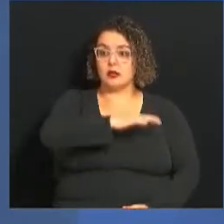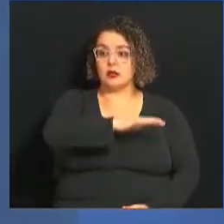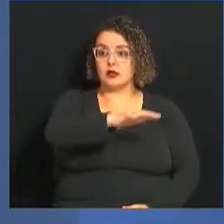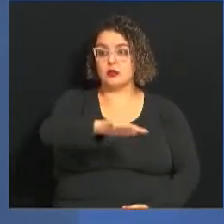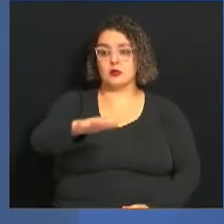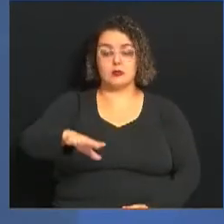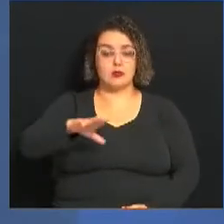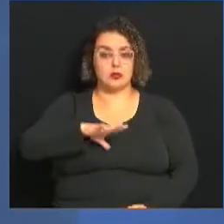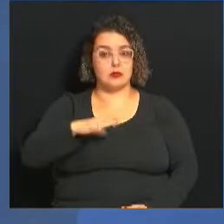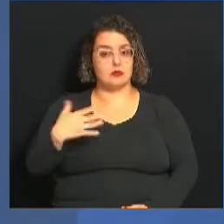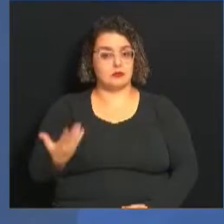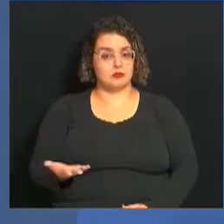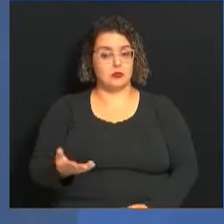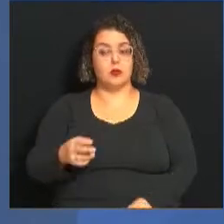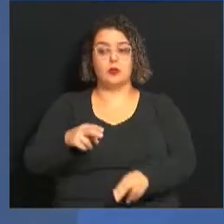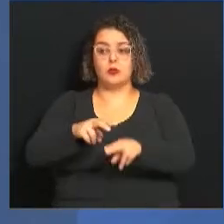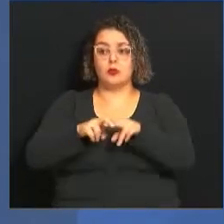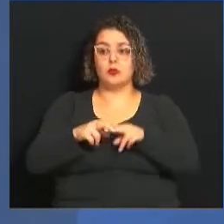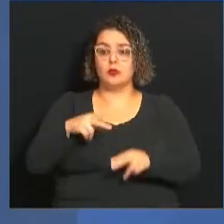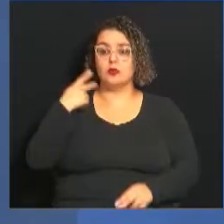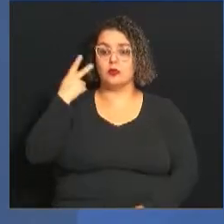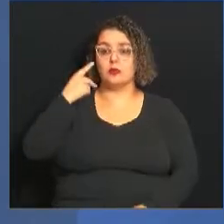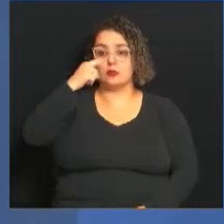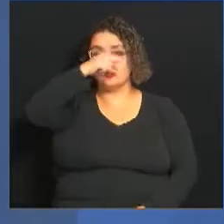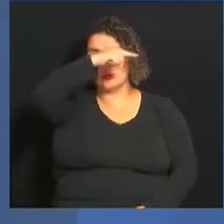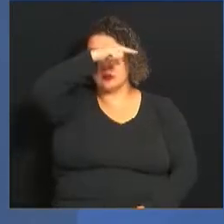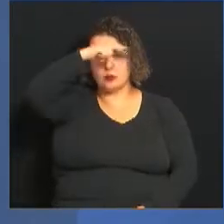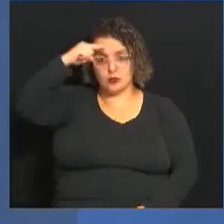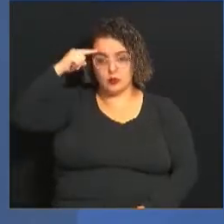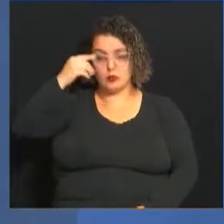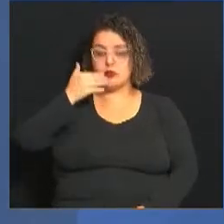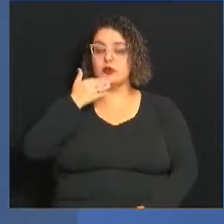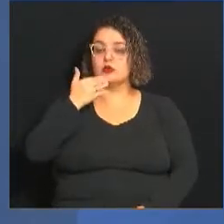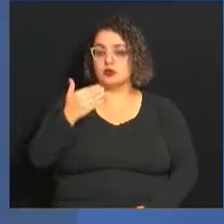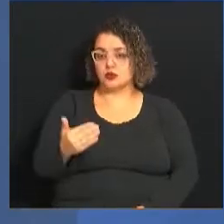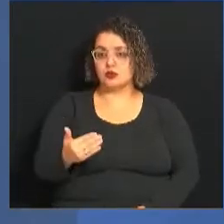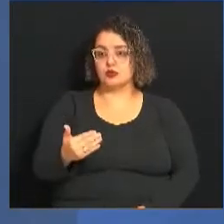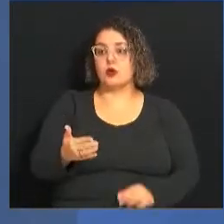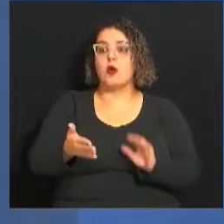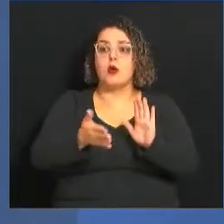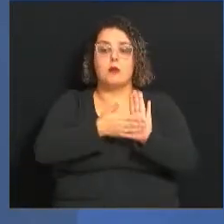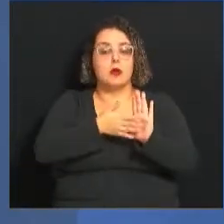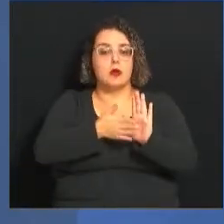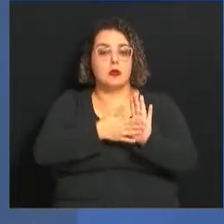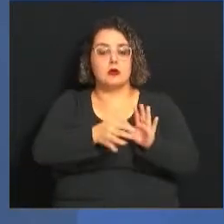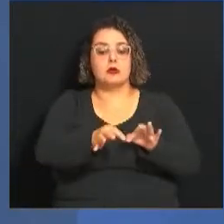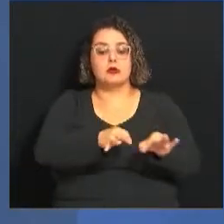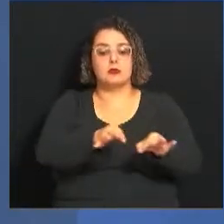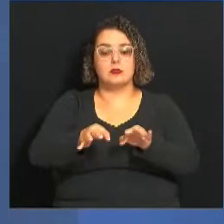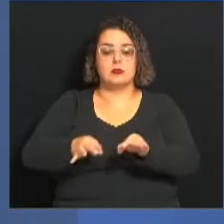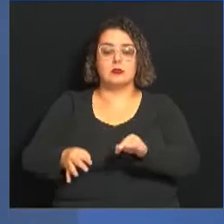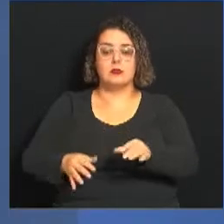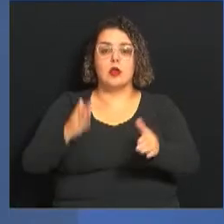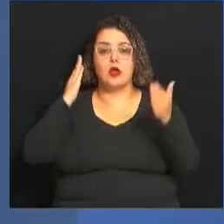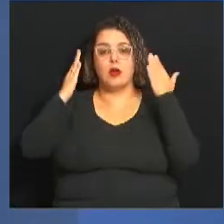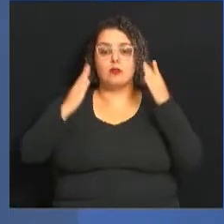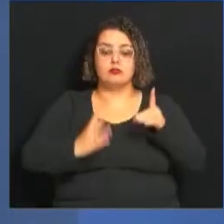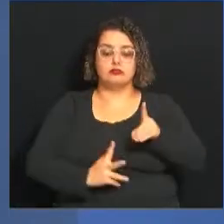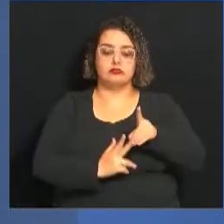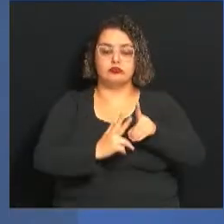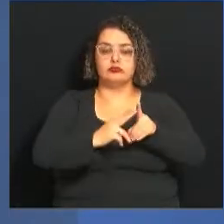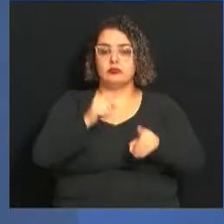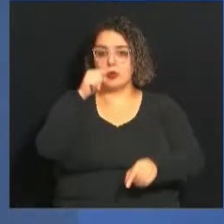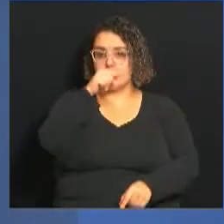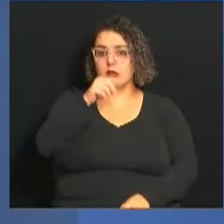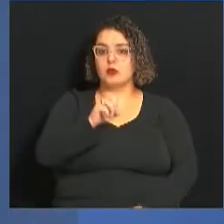Por isso, o vereador Otto Alejandro solicitou uma ação do projeto Castramóvel lá no distrito do Ouro